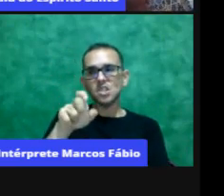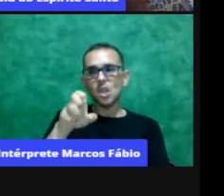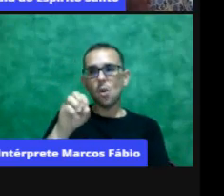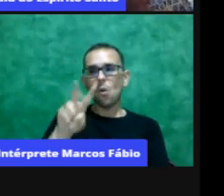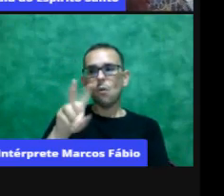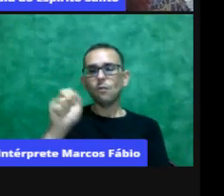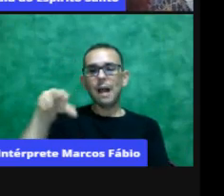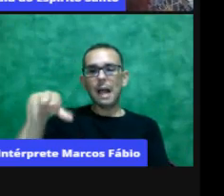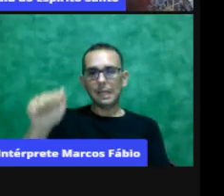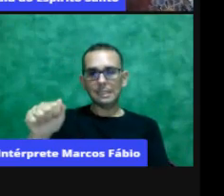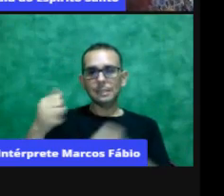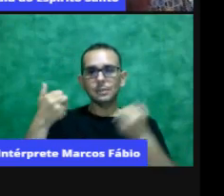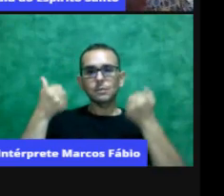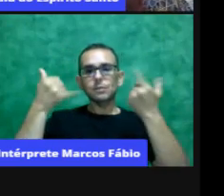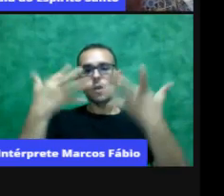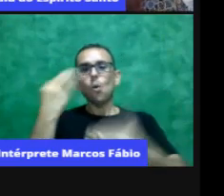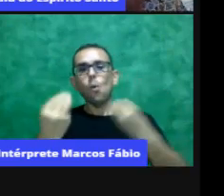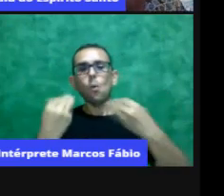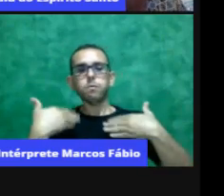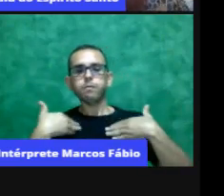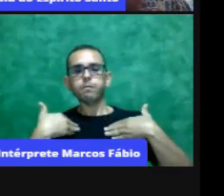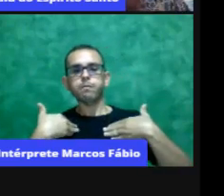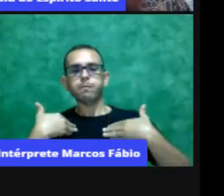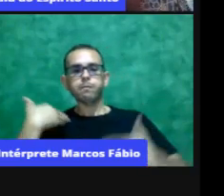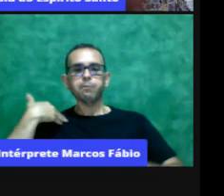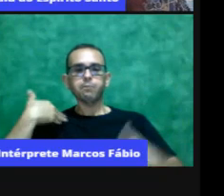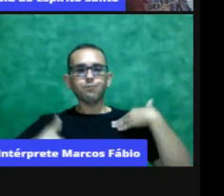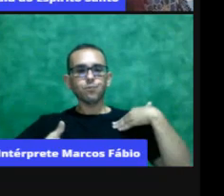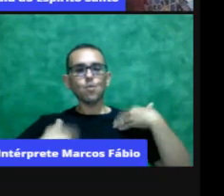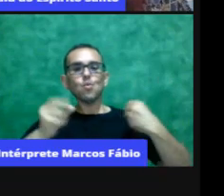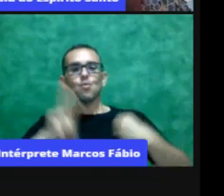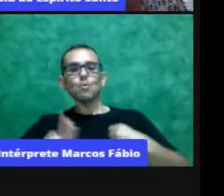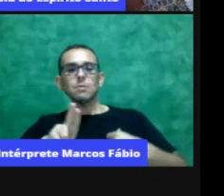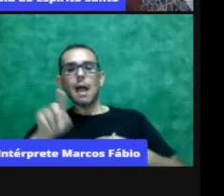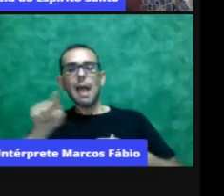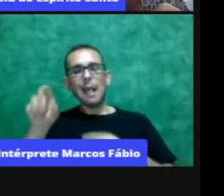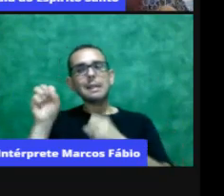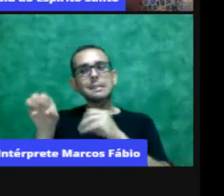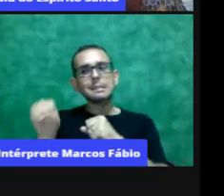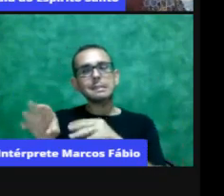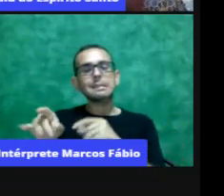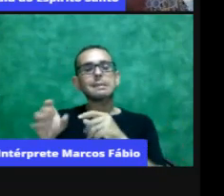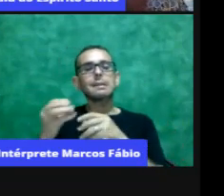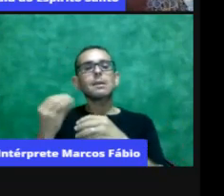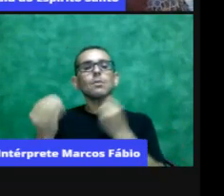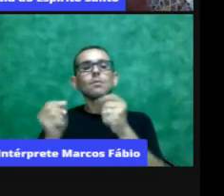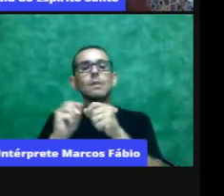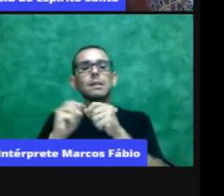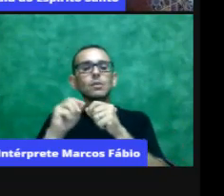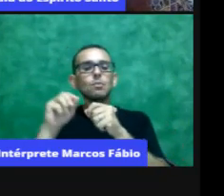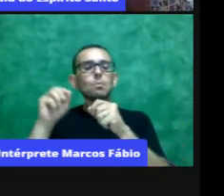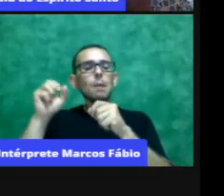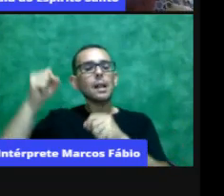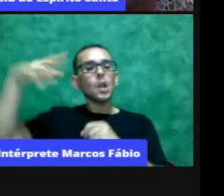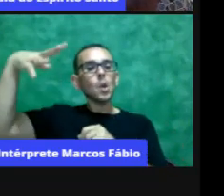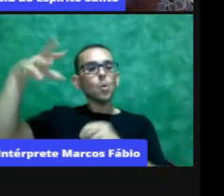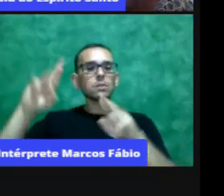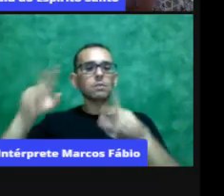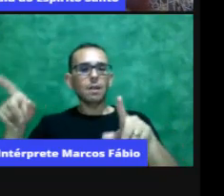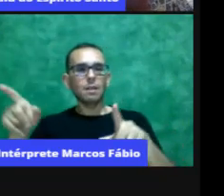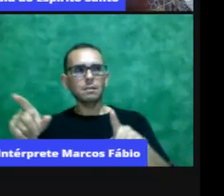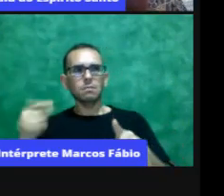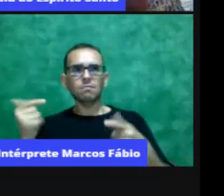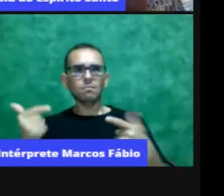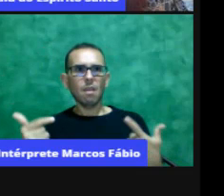de como se portar em frente à câmera, o que você usar, ela ensina a fazer uma luz diferente, ela ensina, não